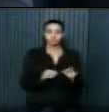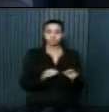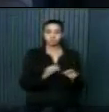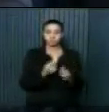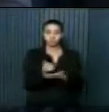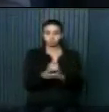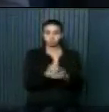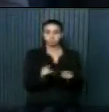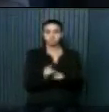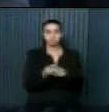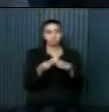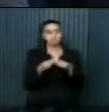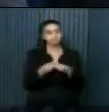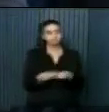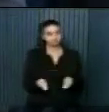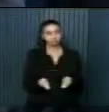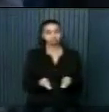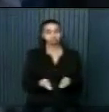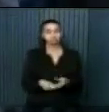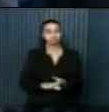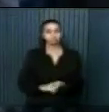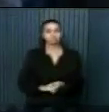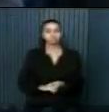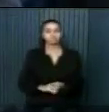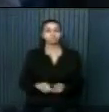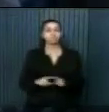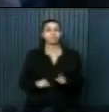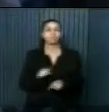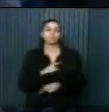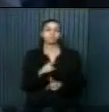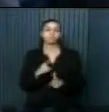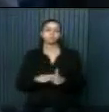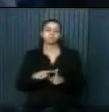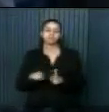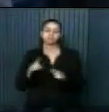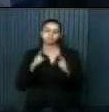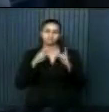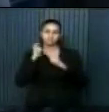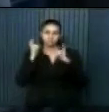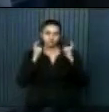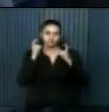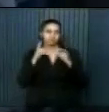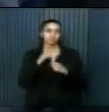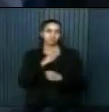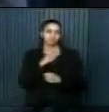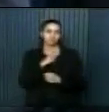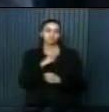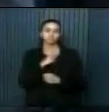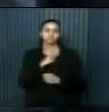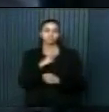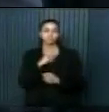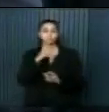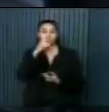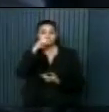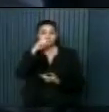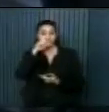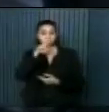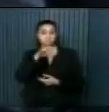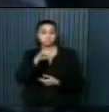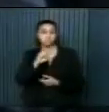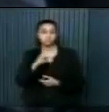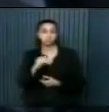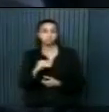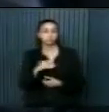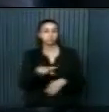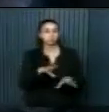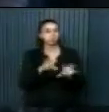orçamentário e financeiro. Mas essa questão, né, da preocupação que se tem do risco de